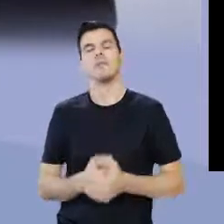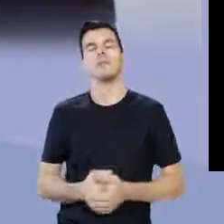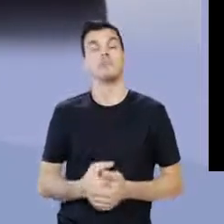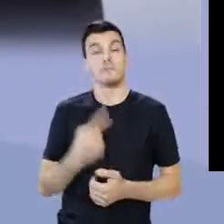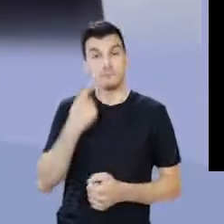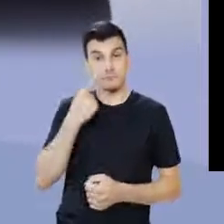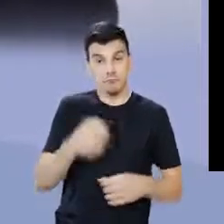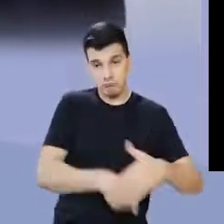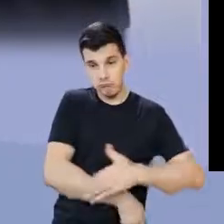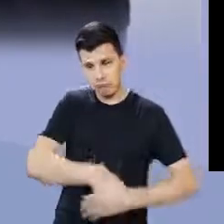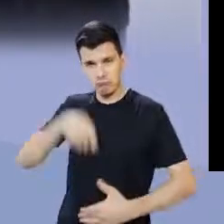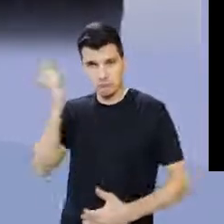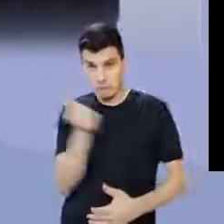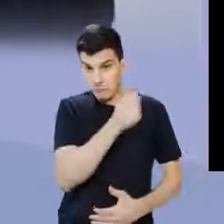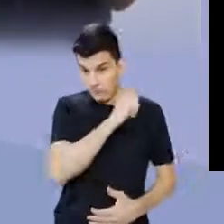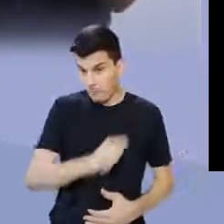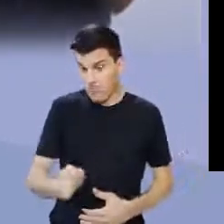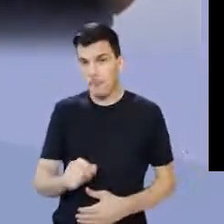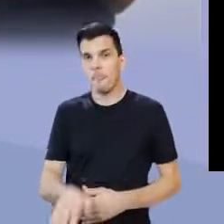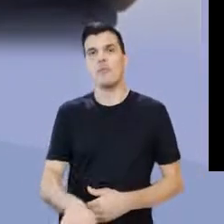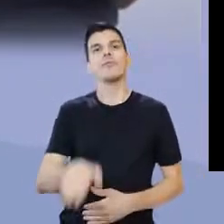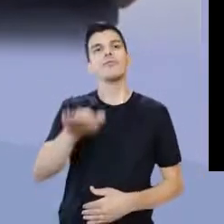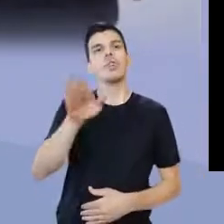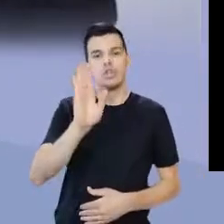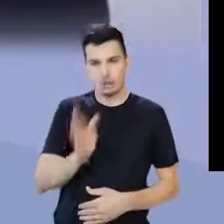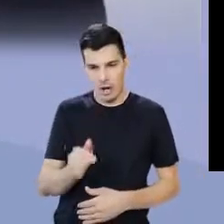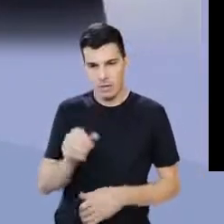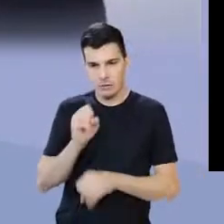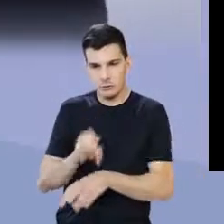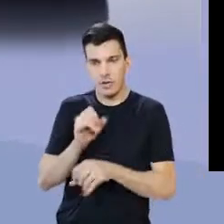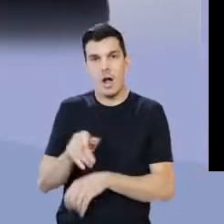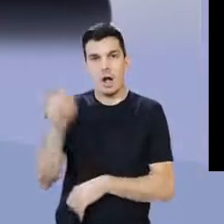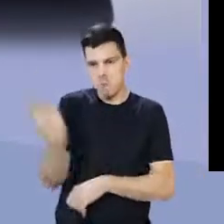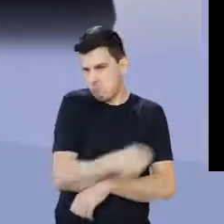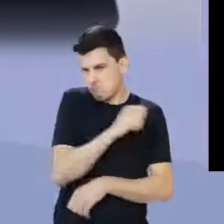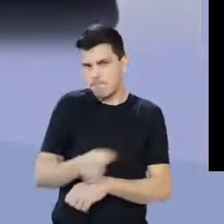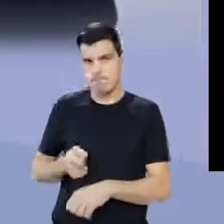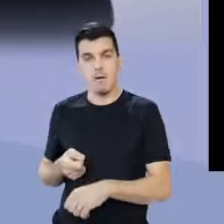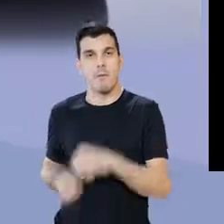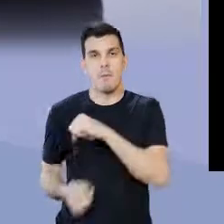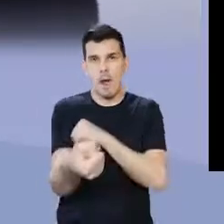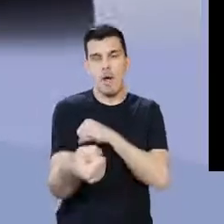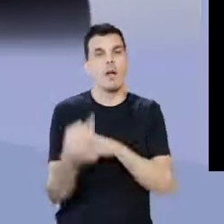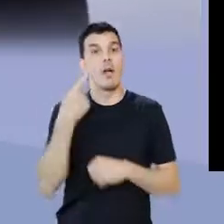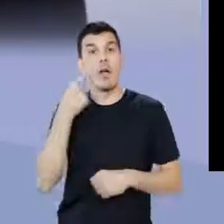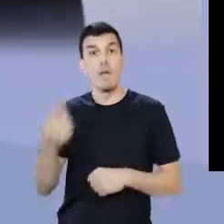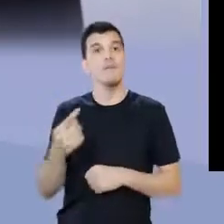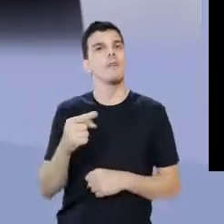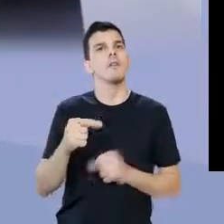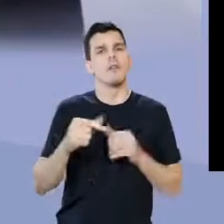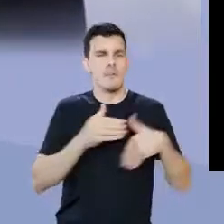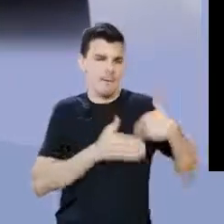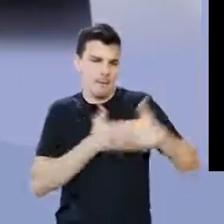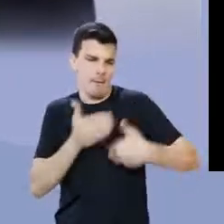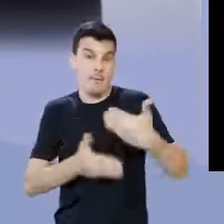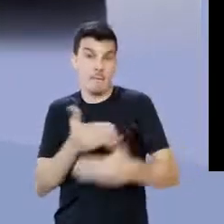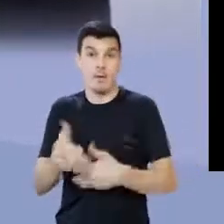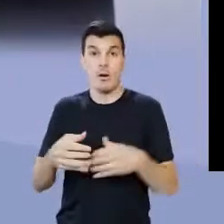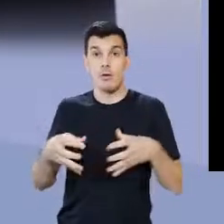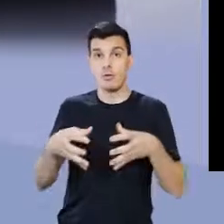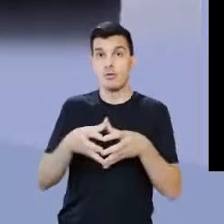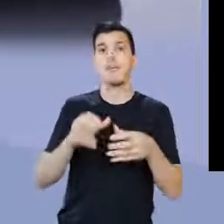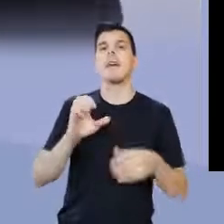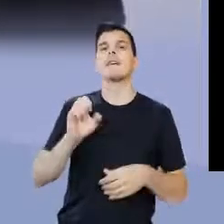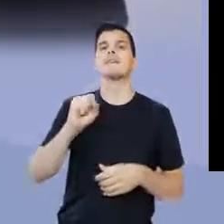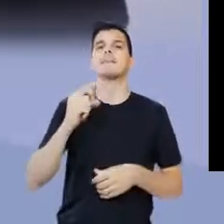mas desde o nascimento, a criação era para a guerra. E quando você, na sua prova, se deparar pela trajetória do menino